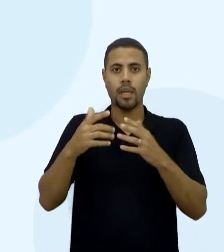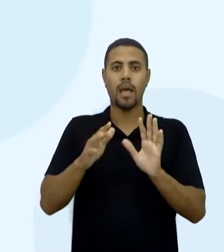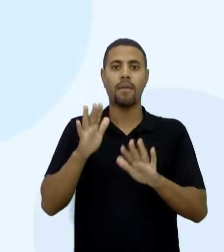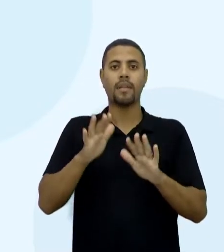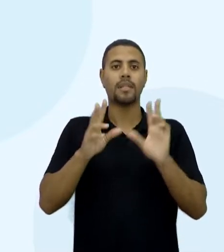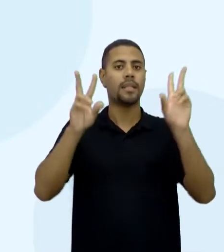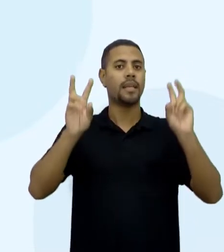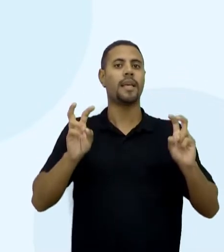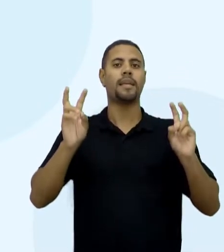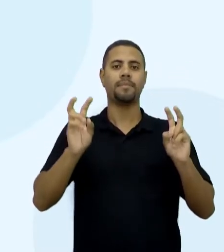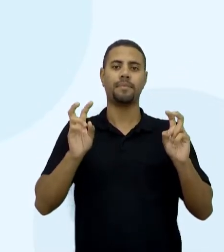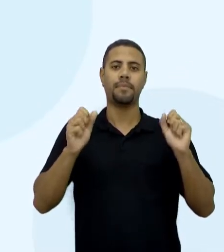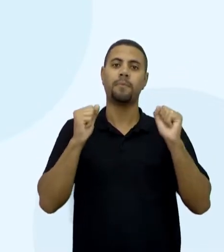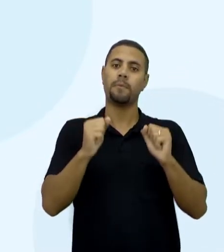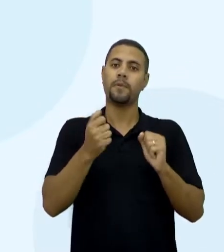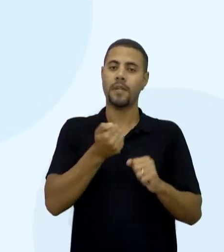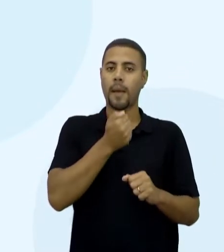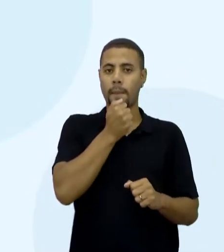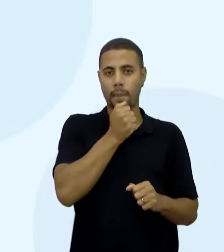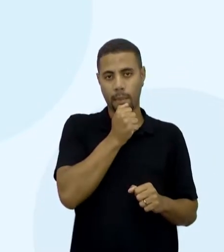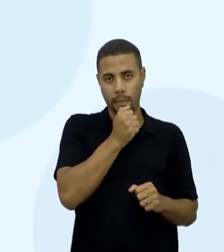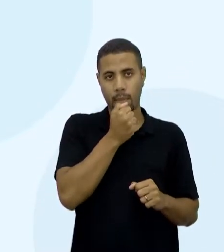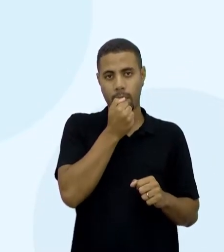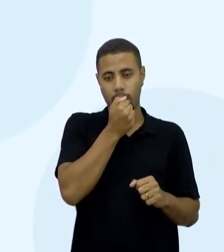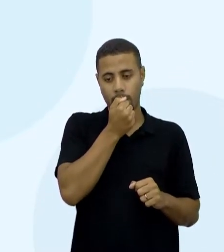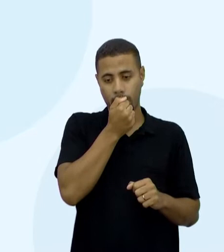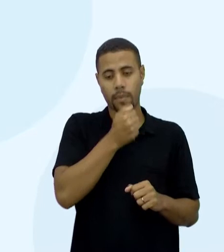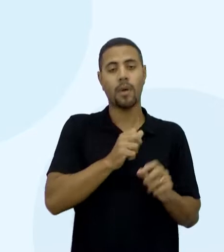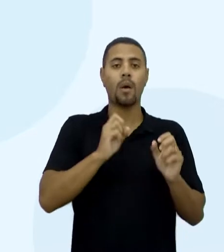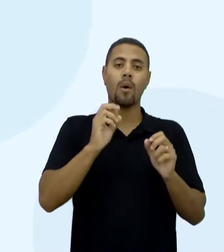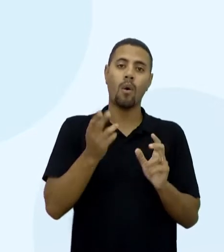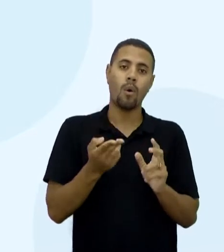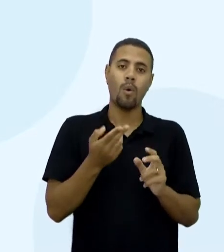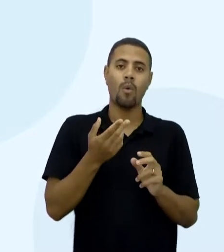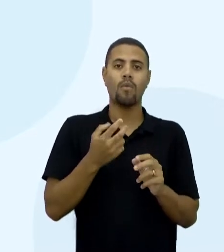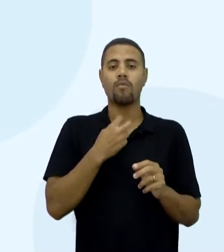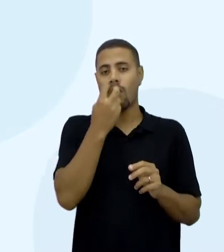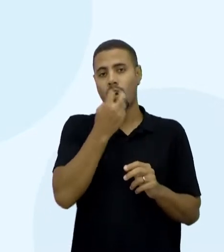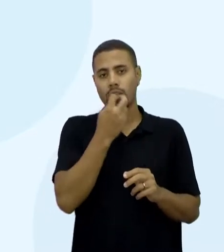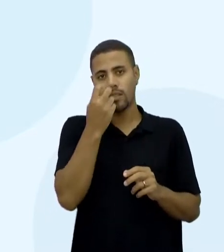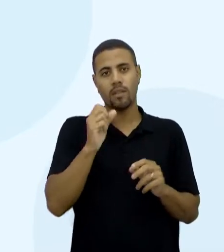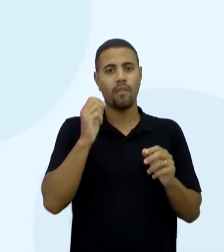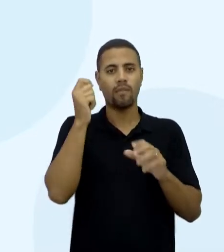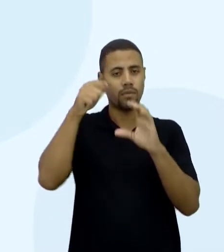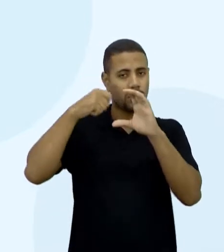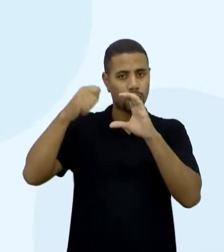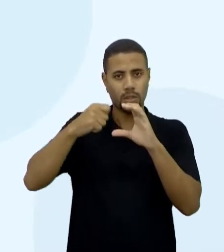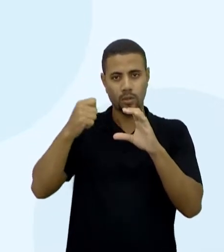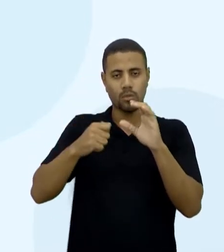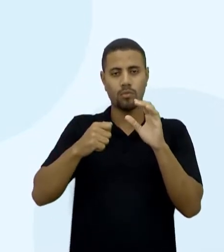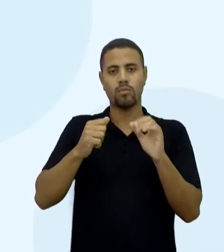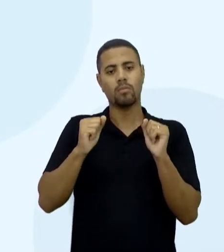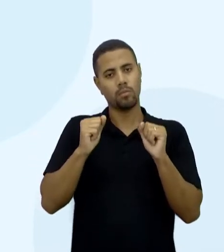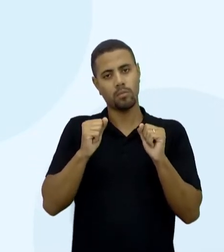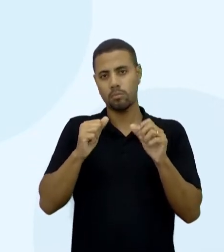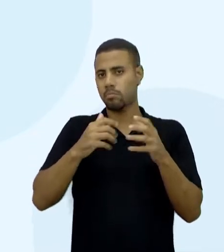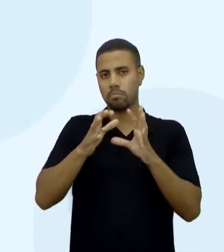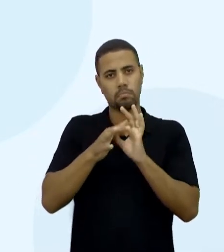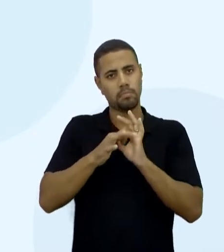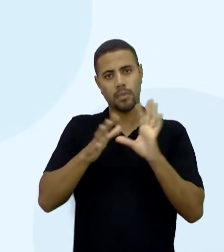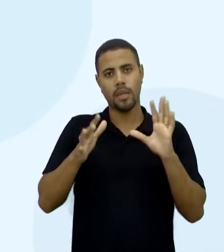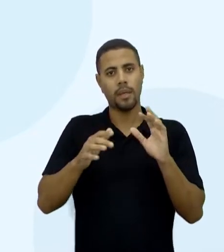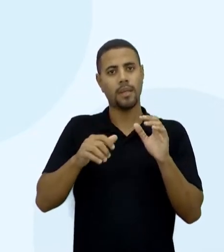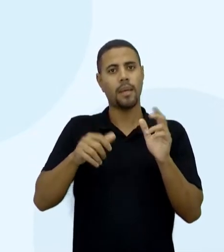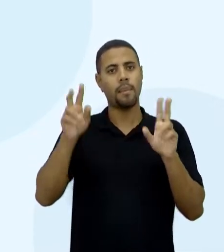ser registrado em áudio ou em vídeo e assim ser exibido, nos suportes em que a linguagem audiovisual